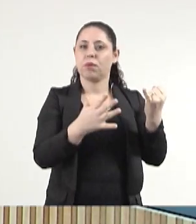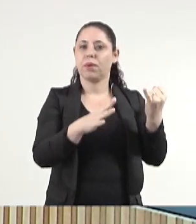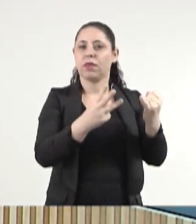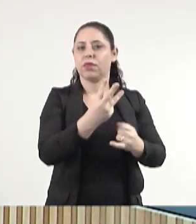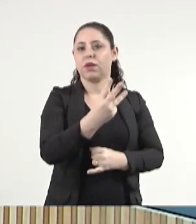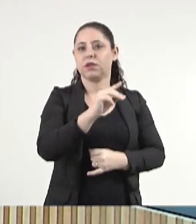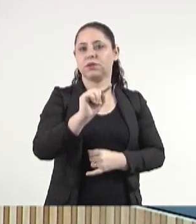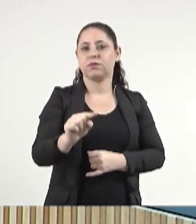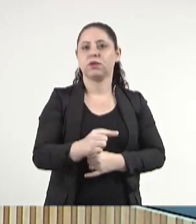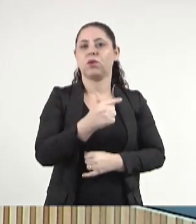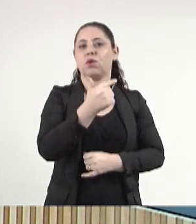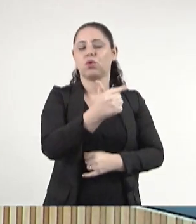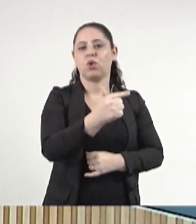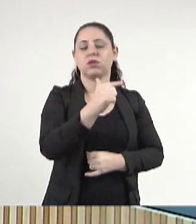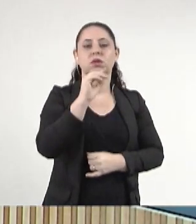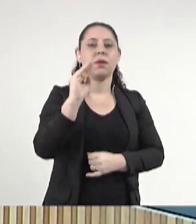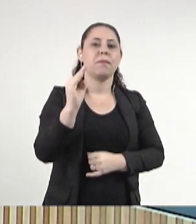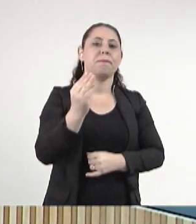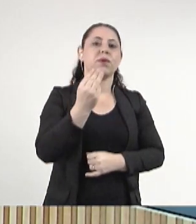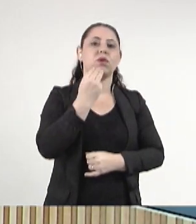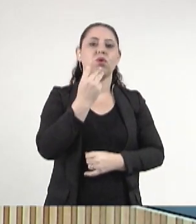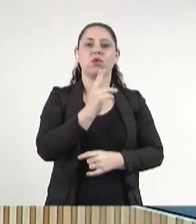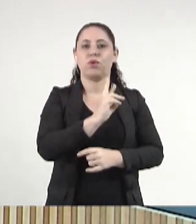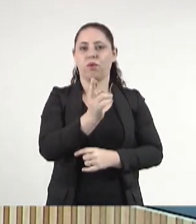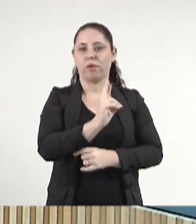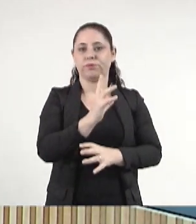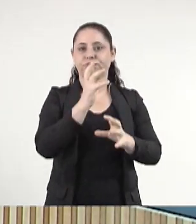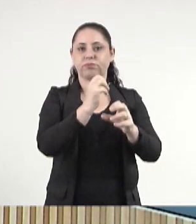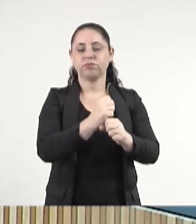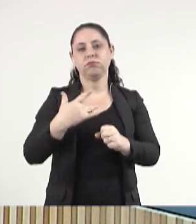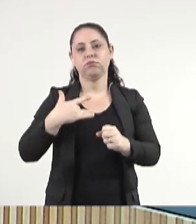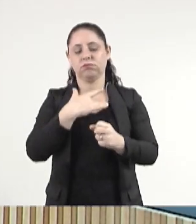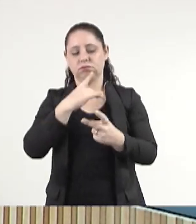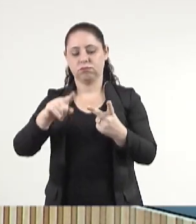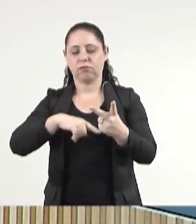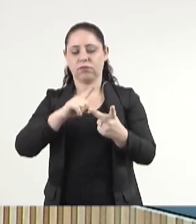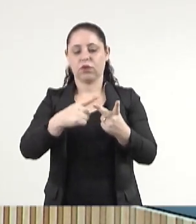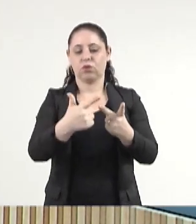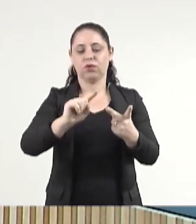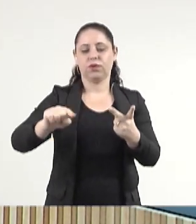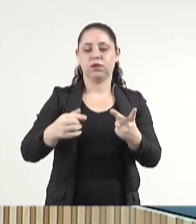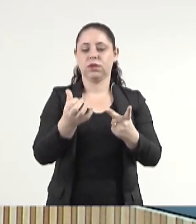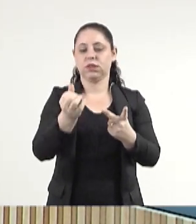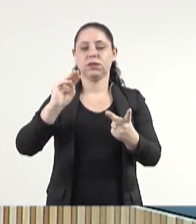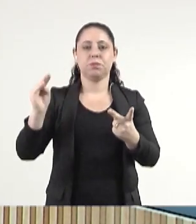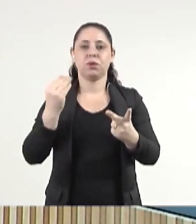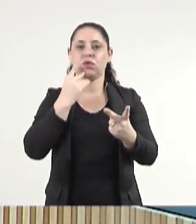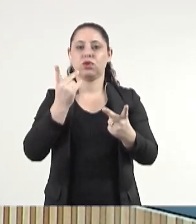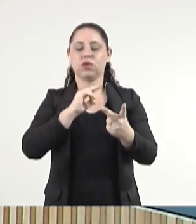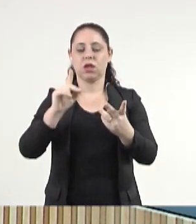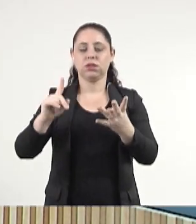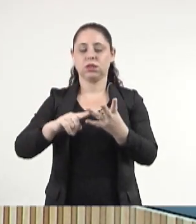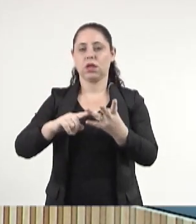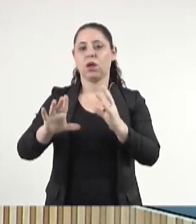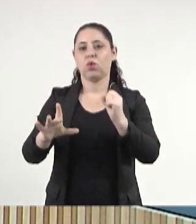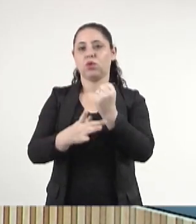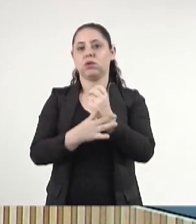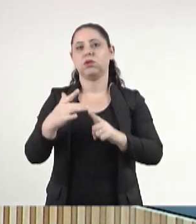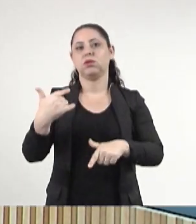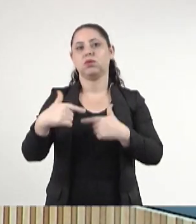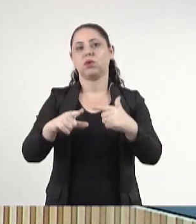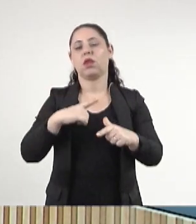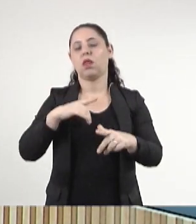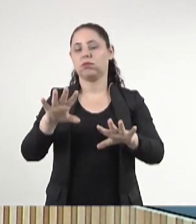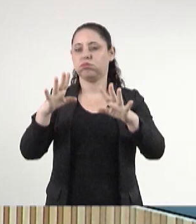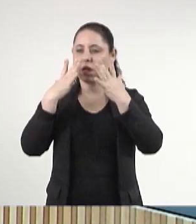aproximadamente R$3,2 bilhões no ano que vem, a saúde com R$2,6 bilhões e a segurança, outro tema que